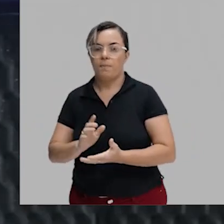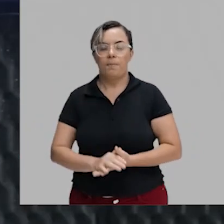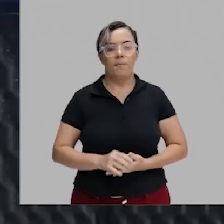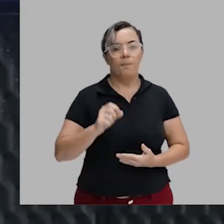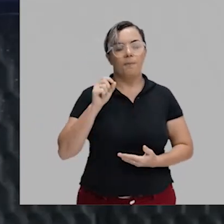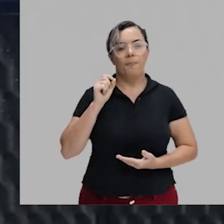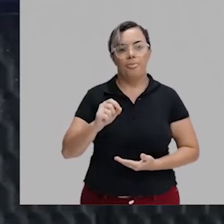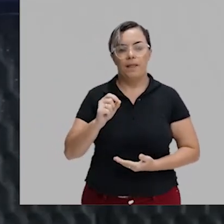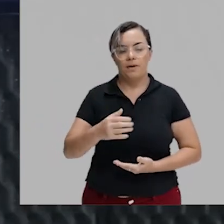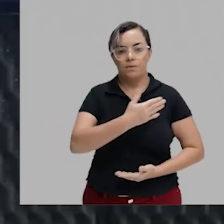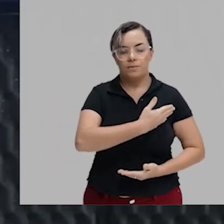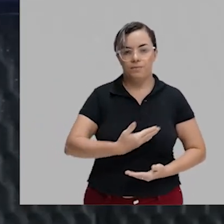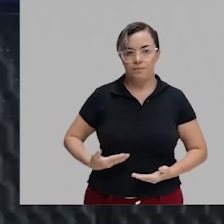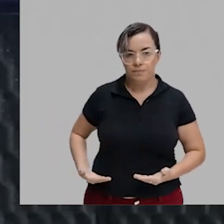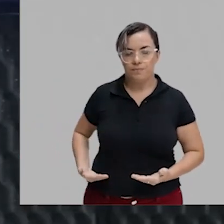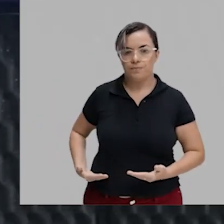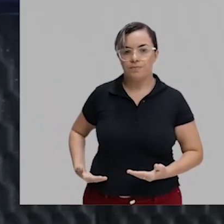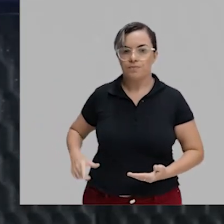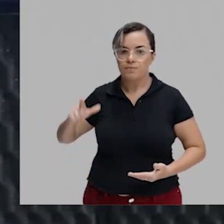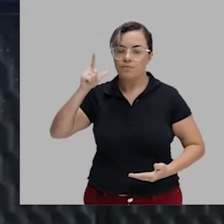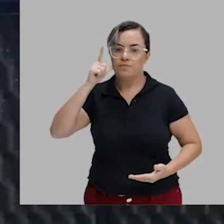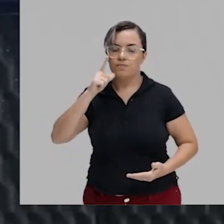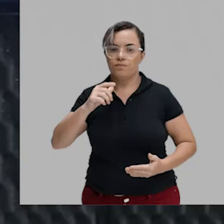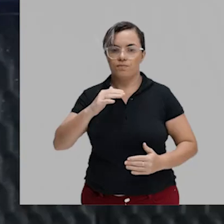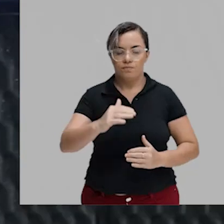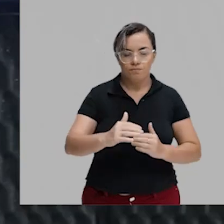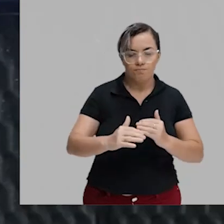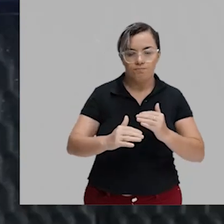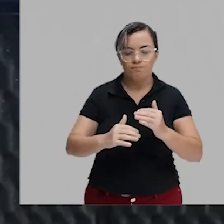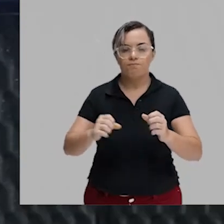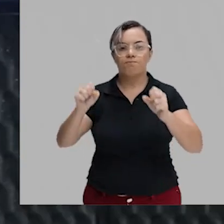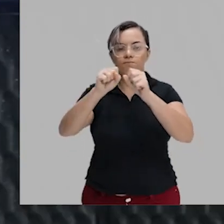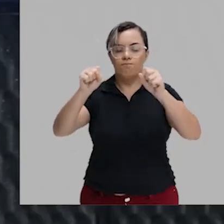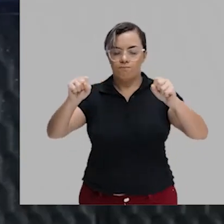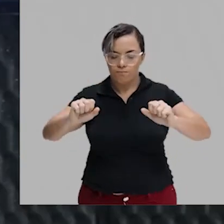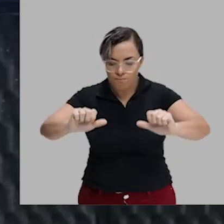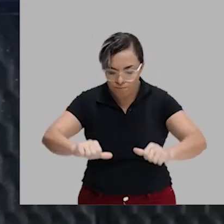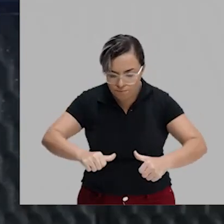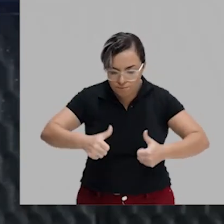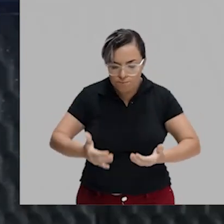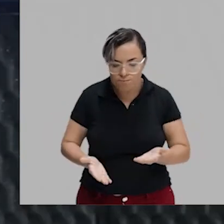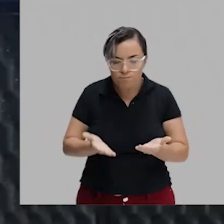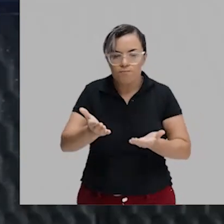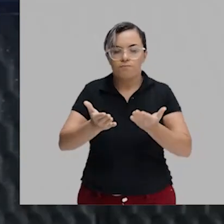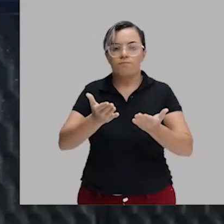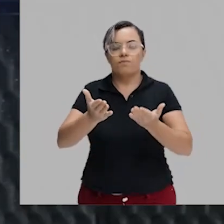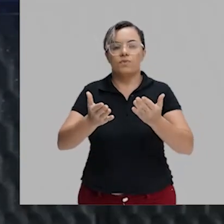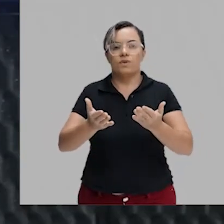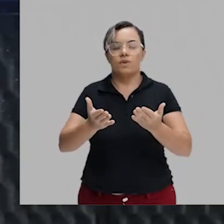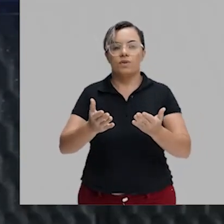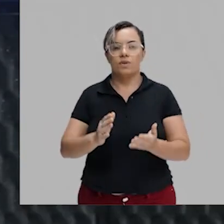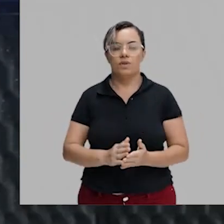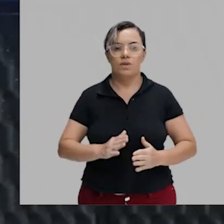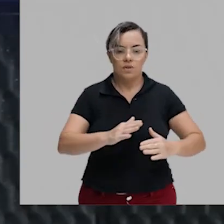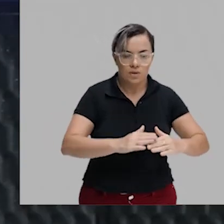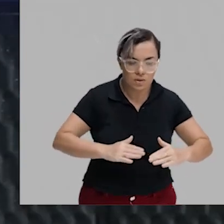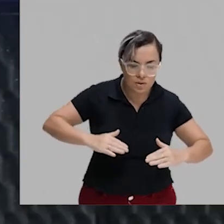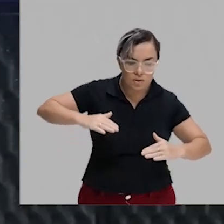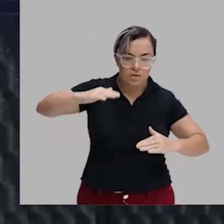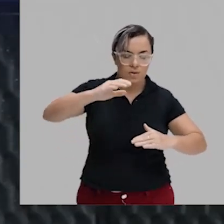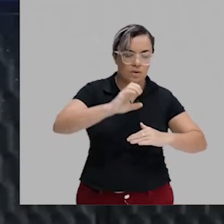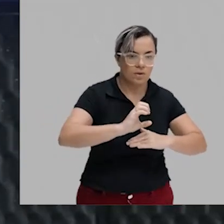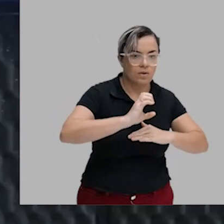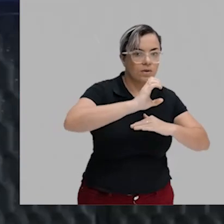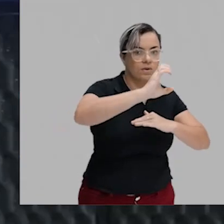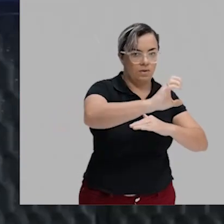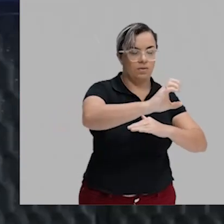Estado pudesse alcançar a sua balança comercial favorável, o volume de negócios